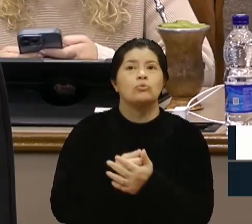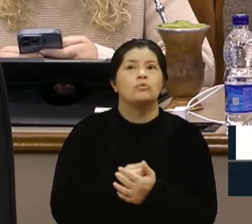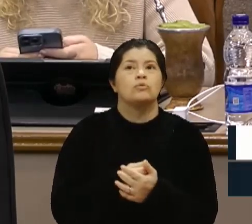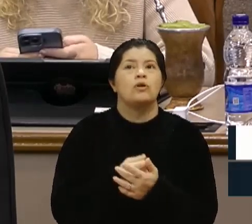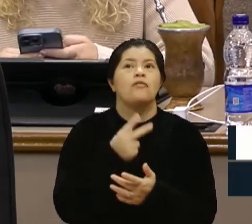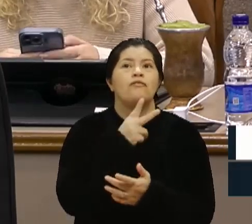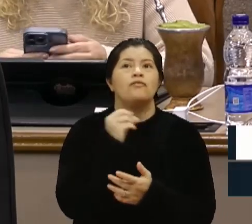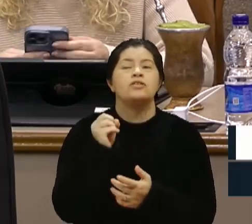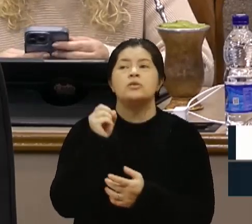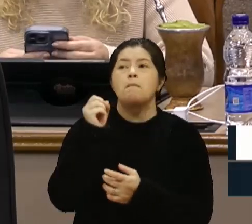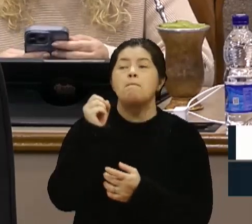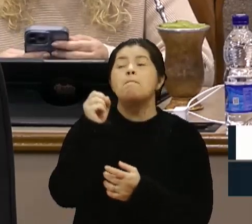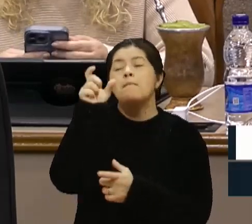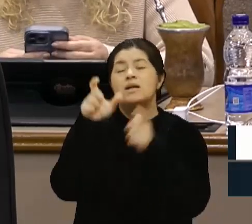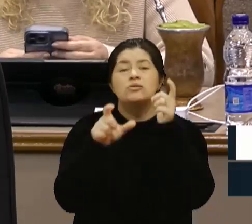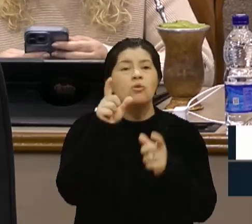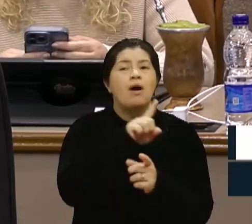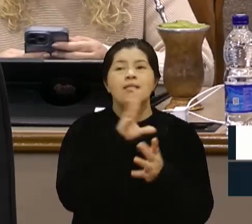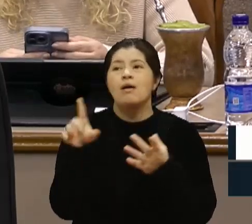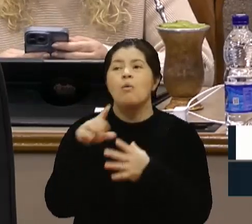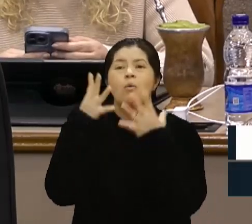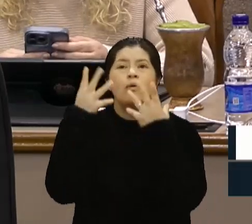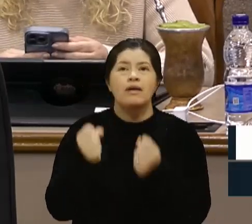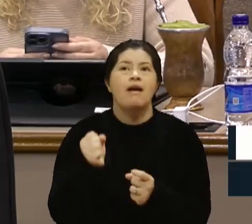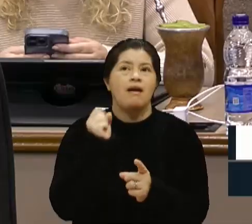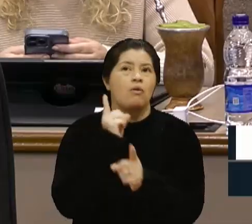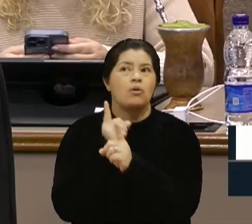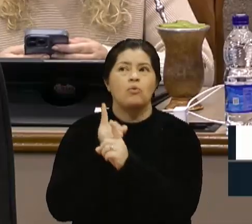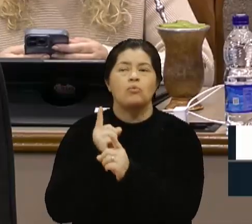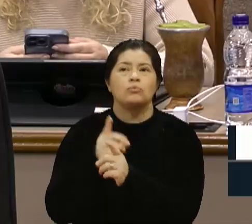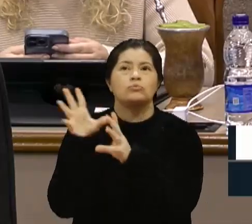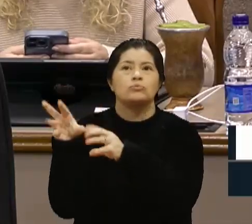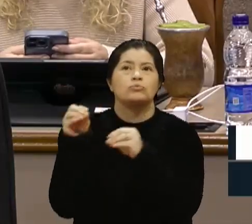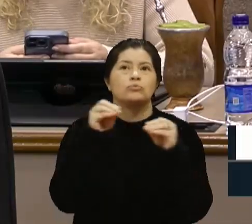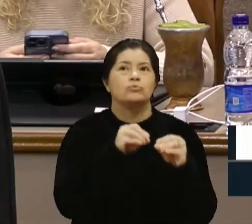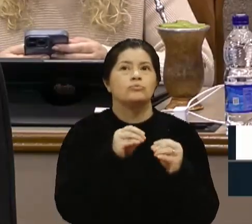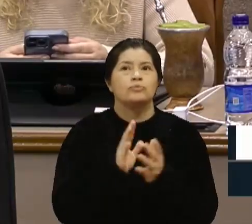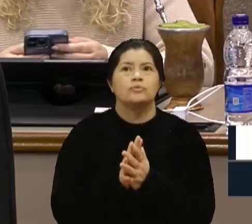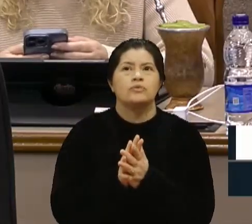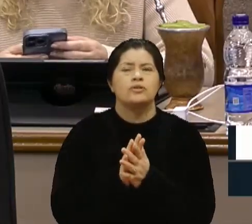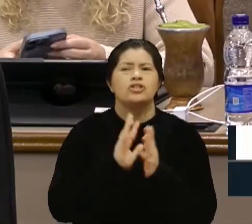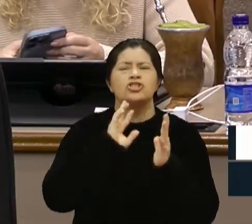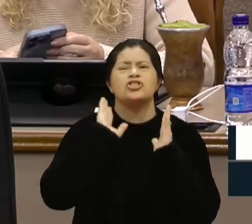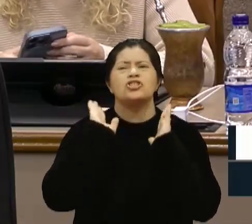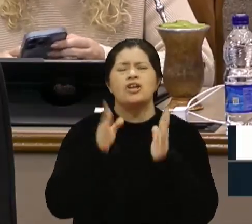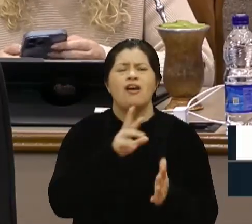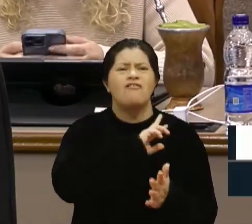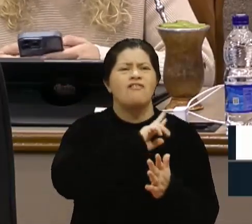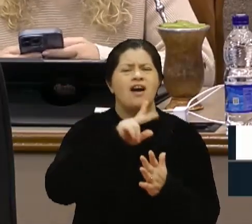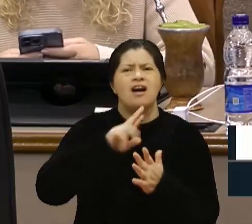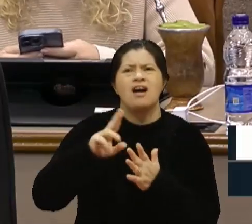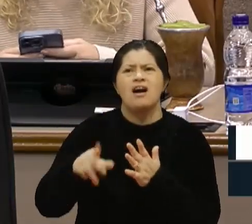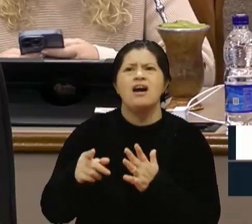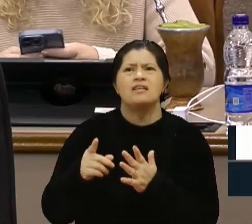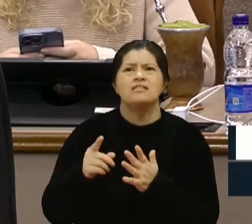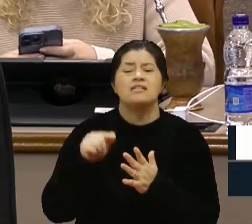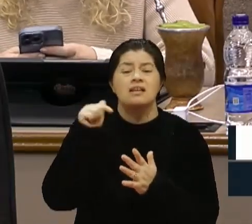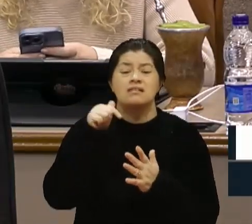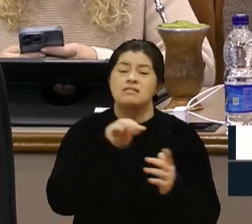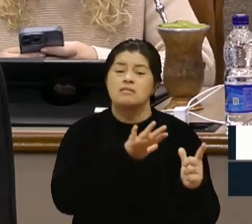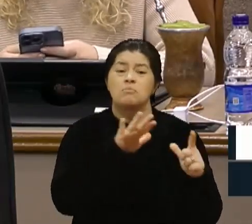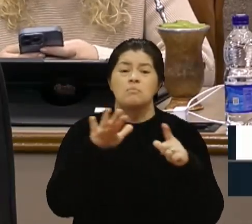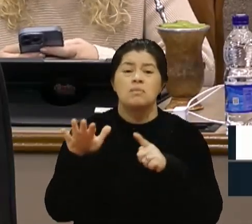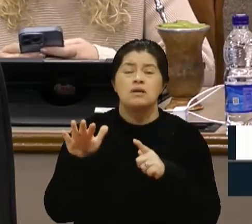perfil de pessoas que não querem o acolhimento, né? Visto que precisei por diversas vezes também, inclusive nesse final de semana